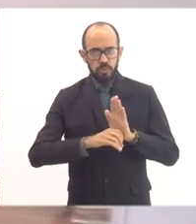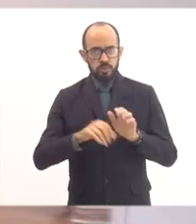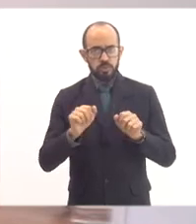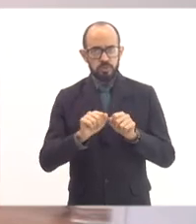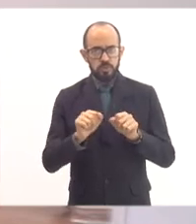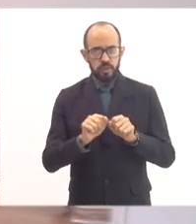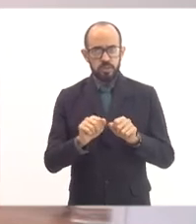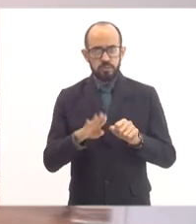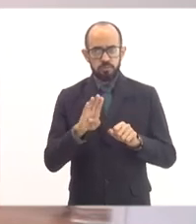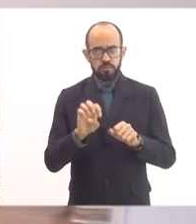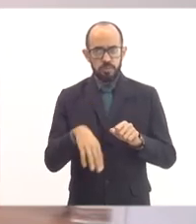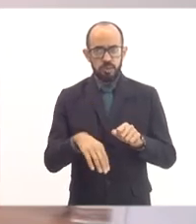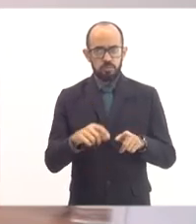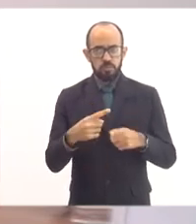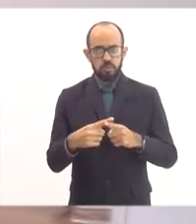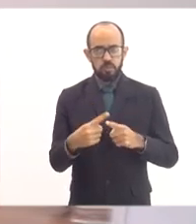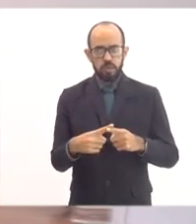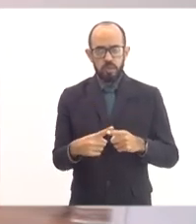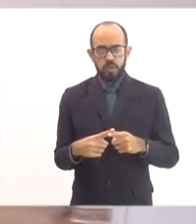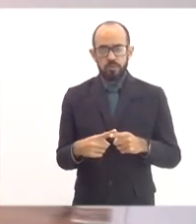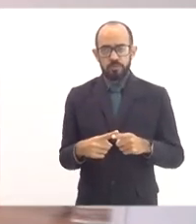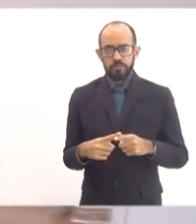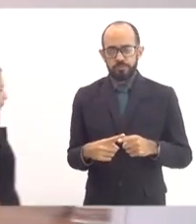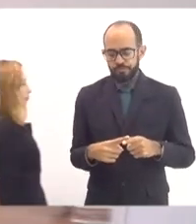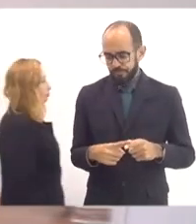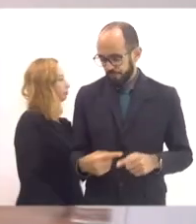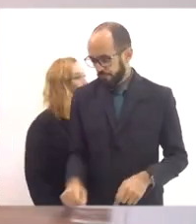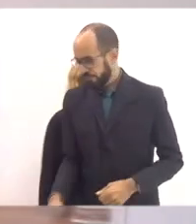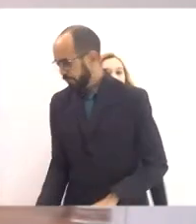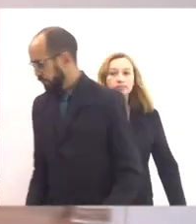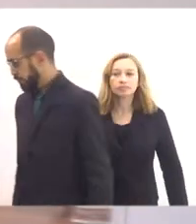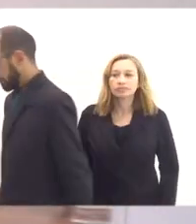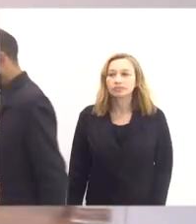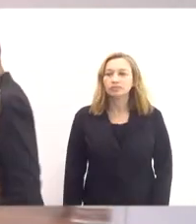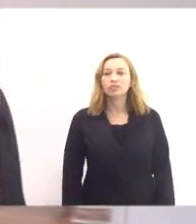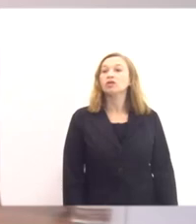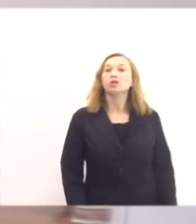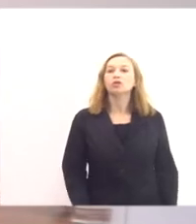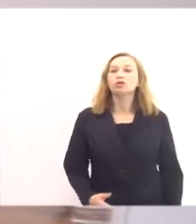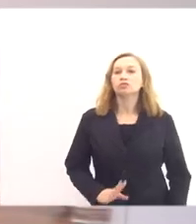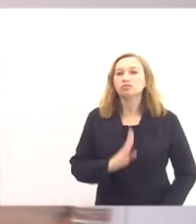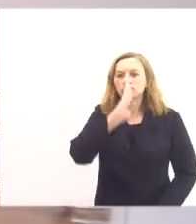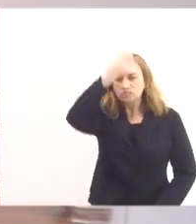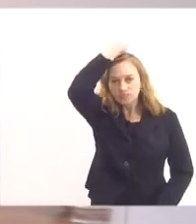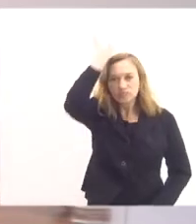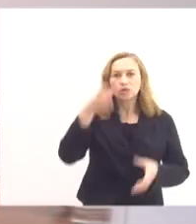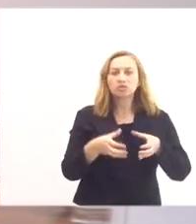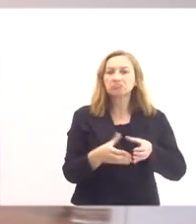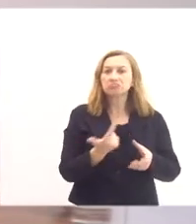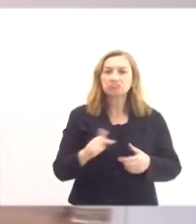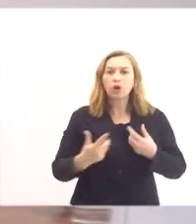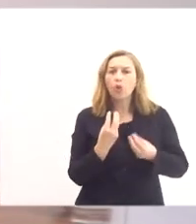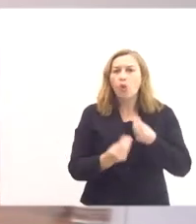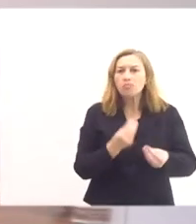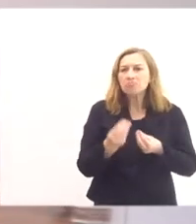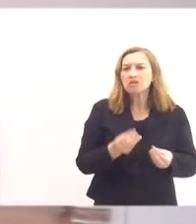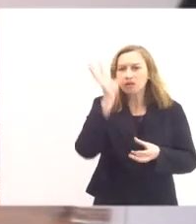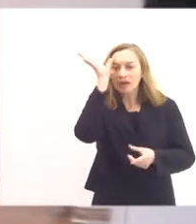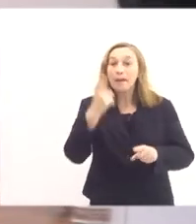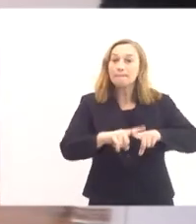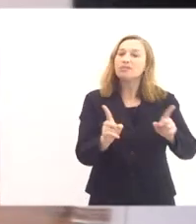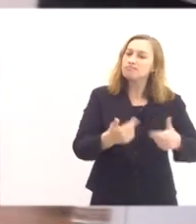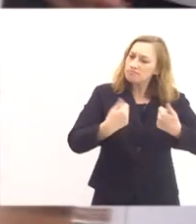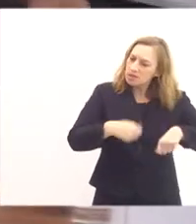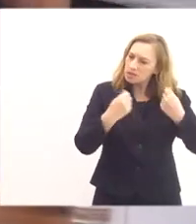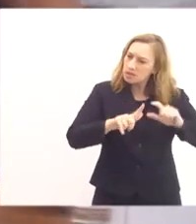Excelência. Porque, assim, o Corpo de Bombeiros não tem como resolver, mas a gente precisa se movimentar para buscar a solução. Então,